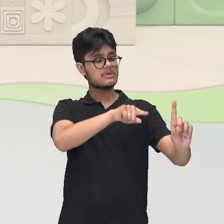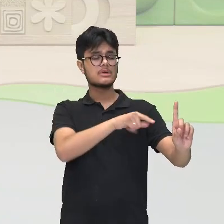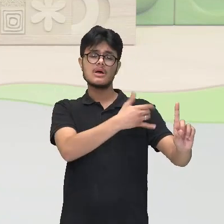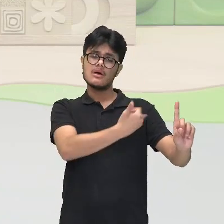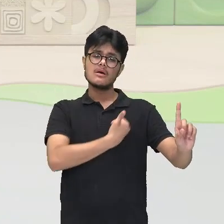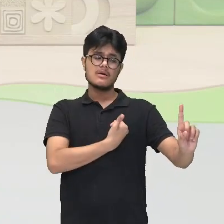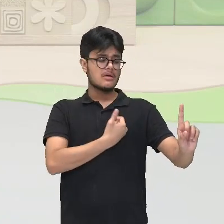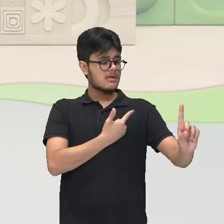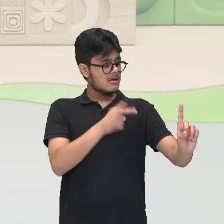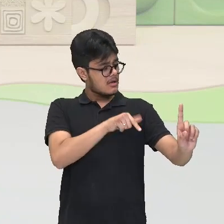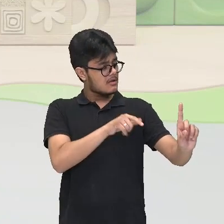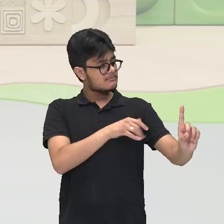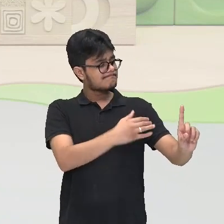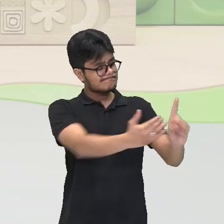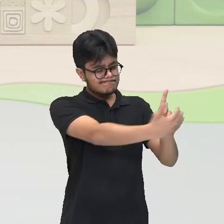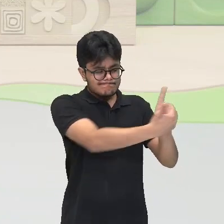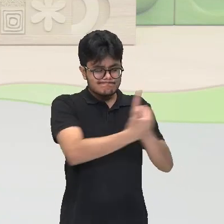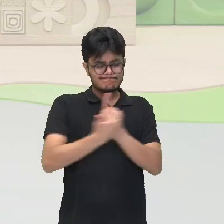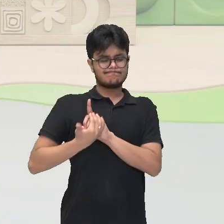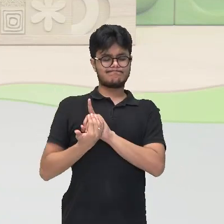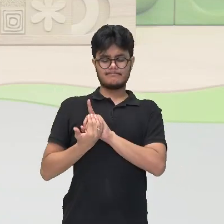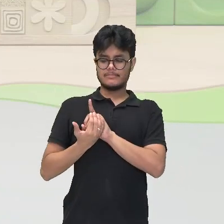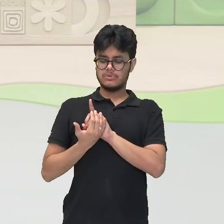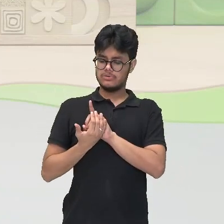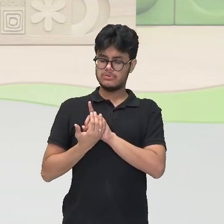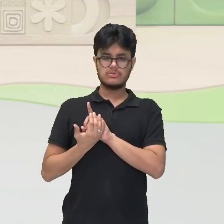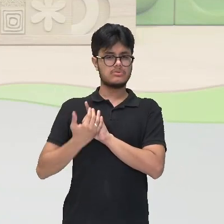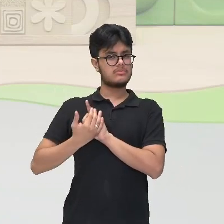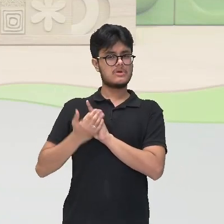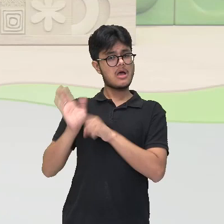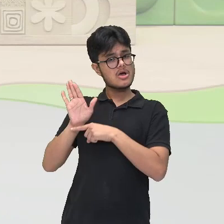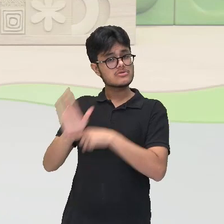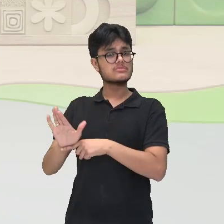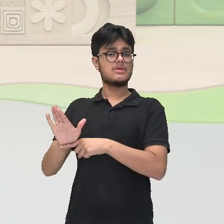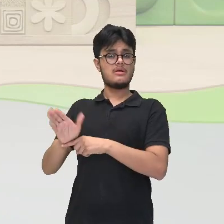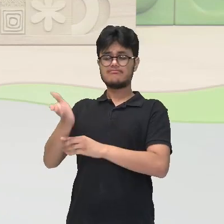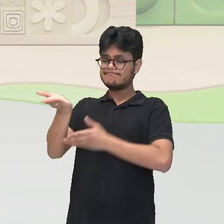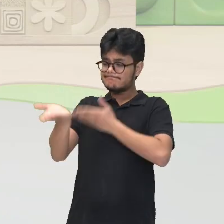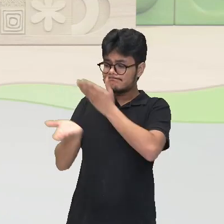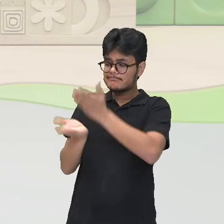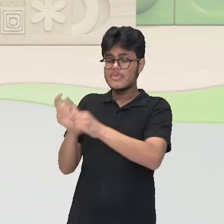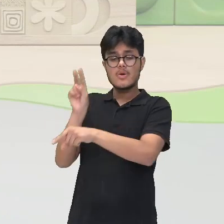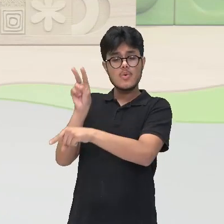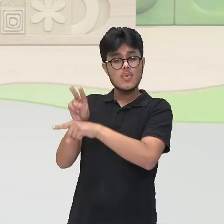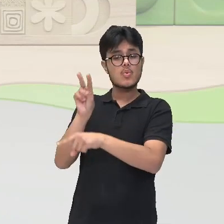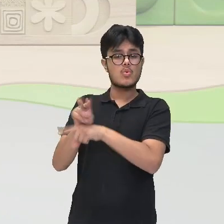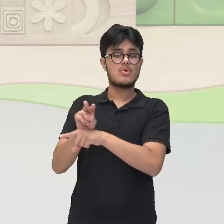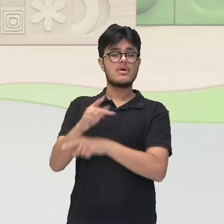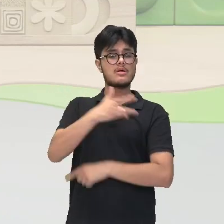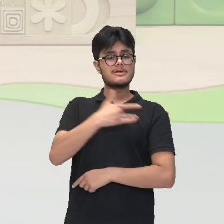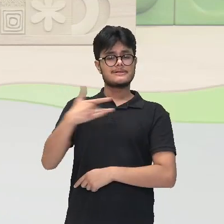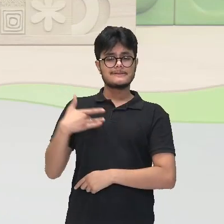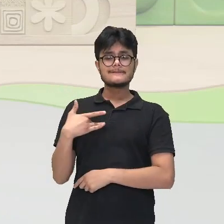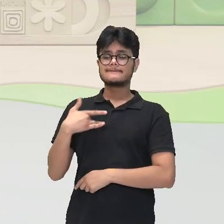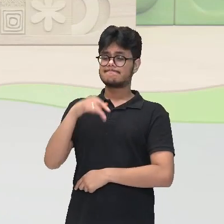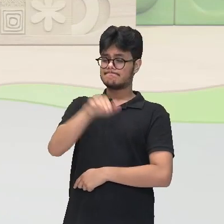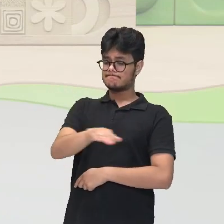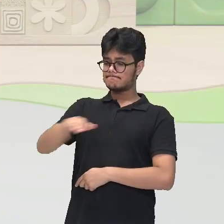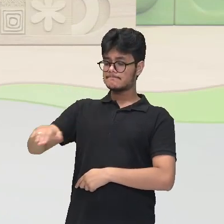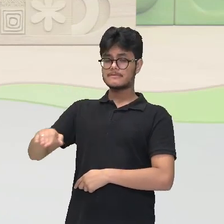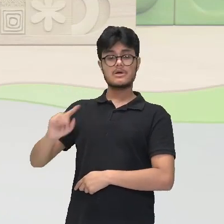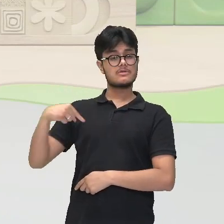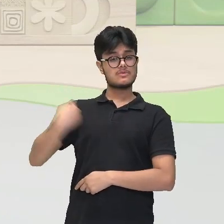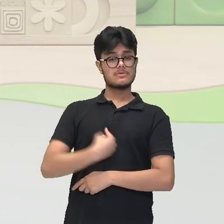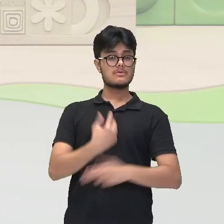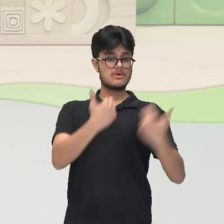ouvida, ela seja atendida e que as pessoas cuidem das crianças. Porque o nosso dever como